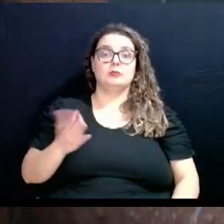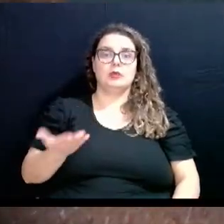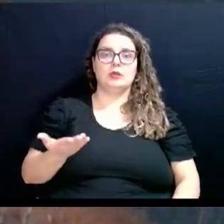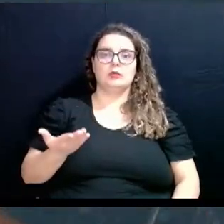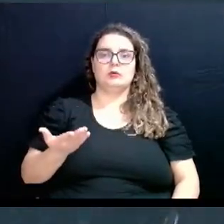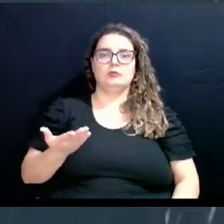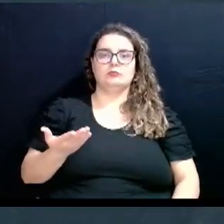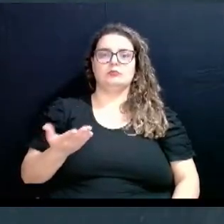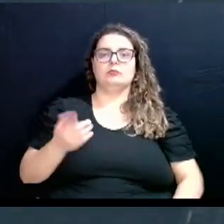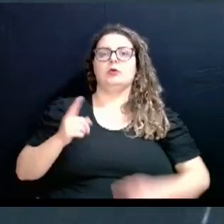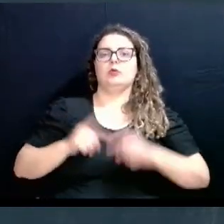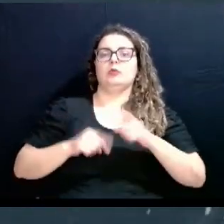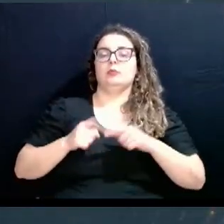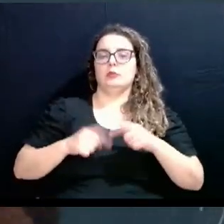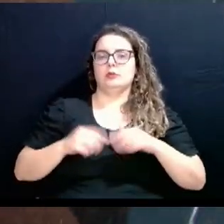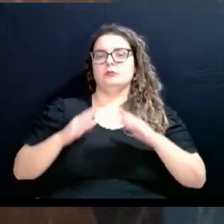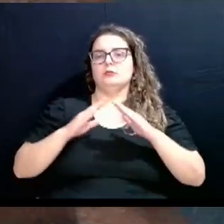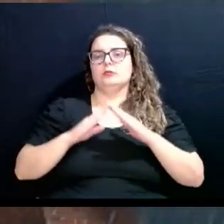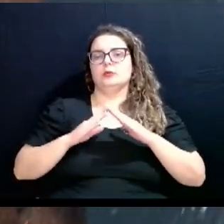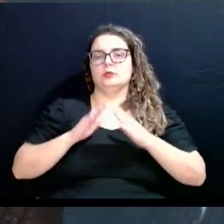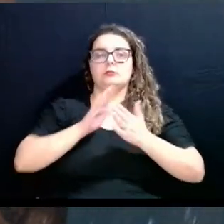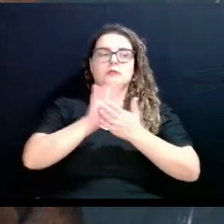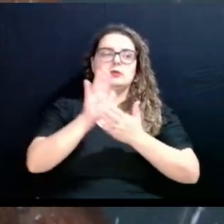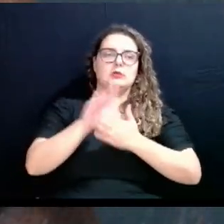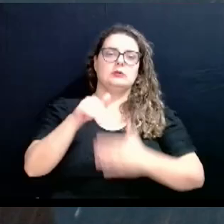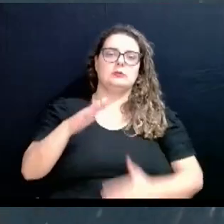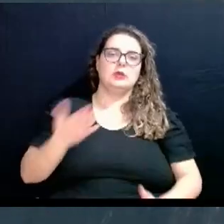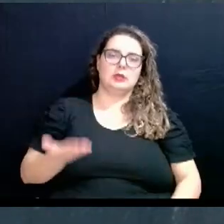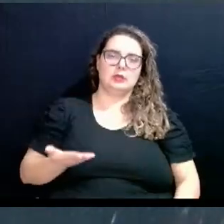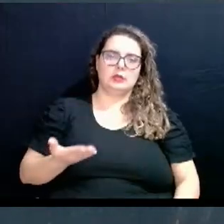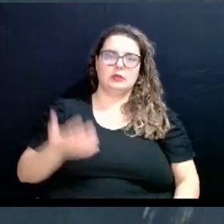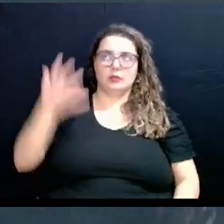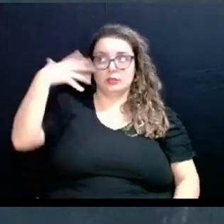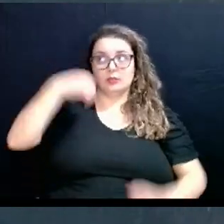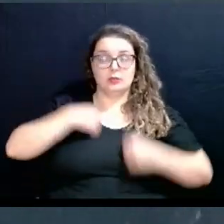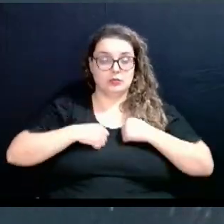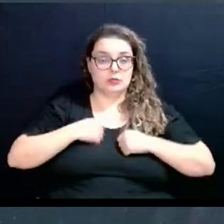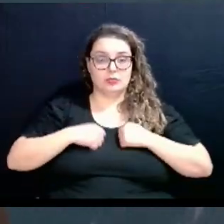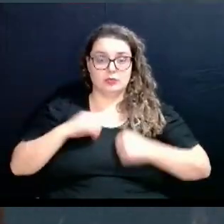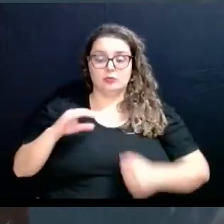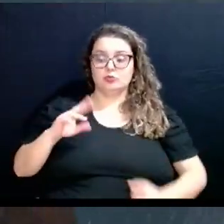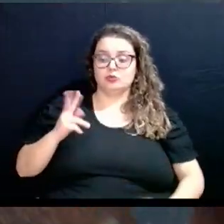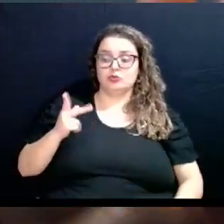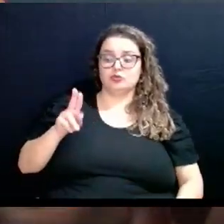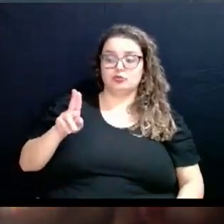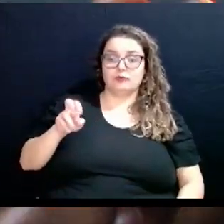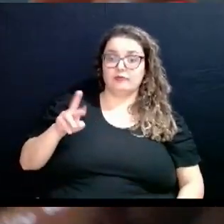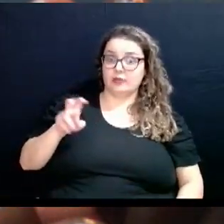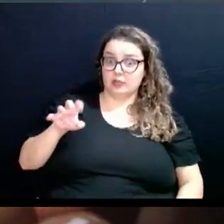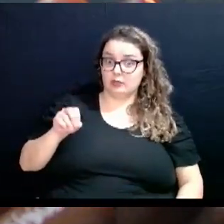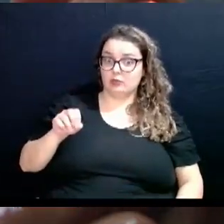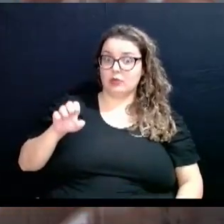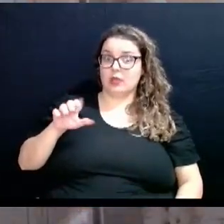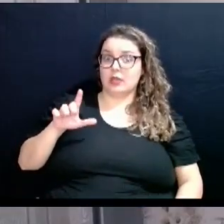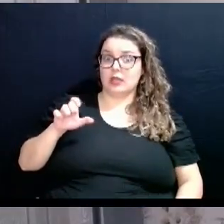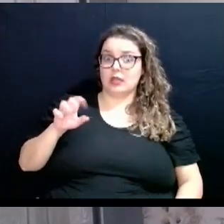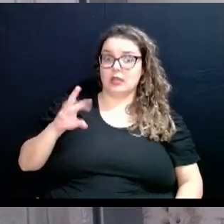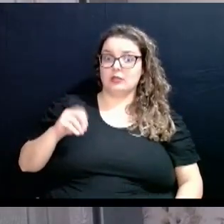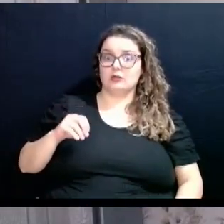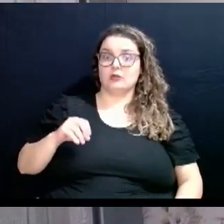consome mais o aparelho doméstico que mais gasta energia, que é o chuveiro elétrico. Então, se eu tomar um